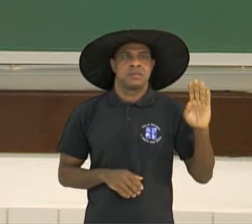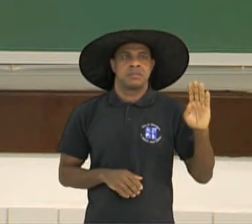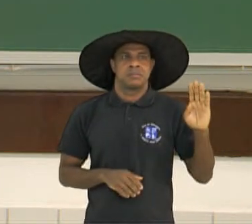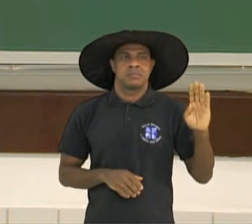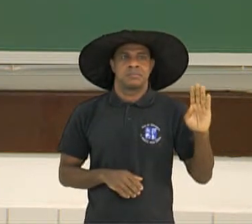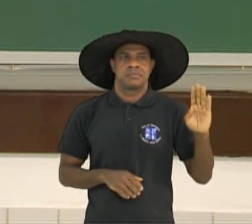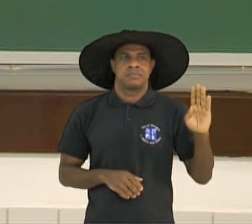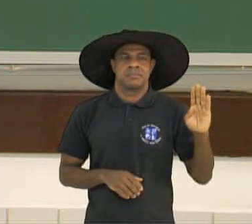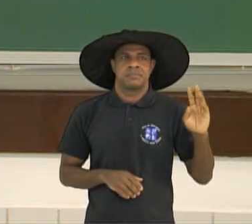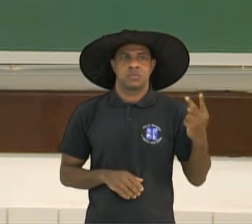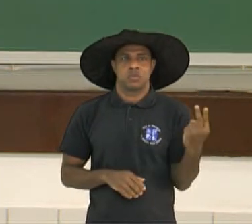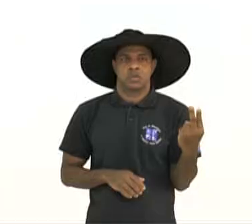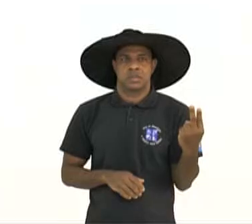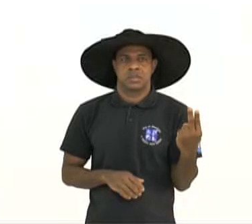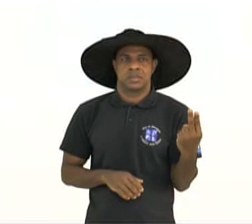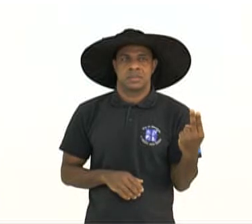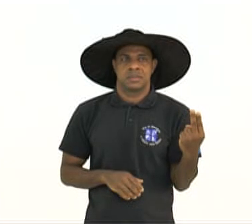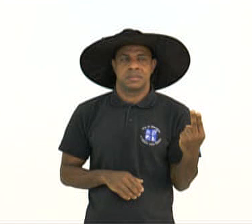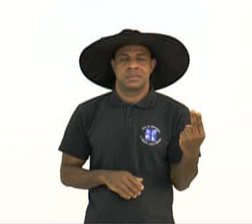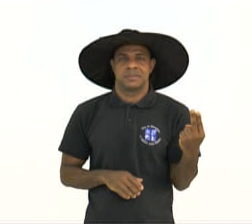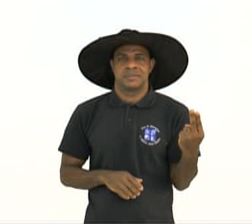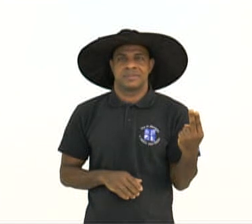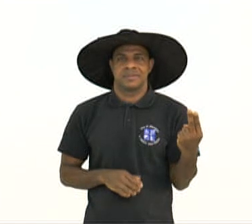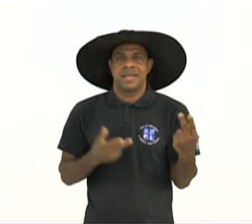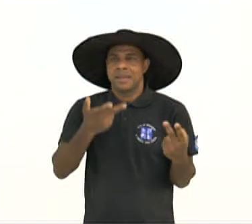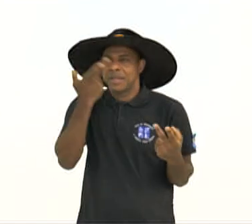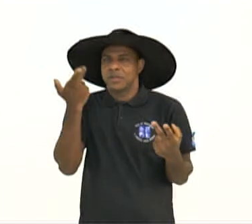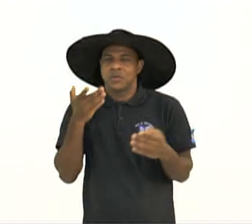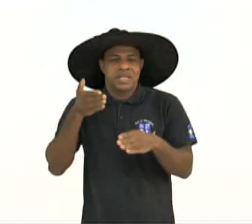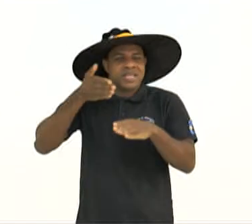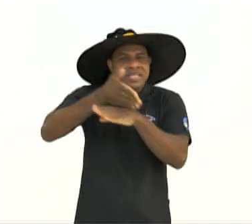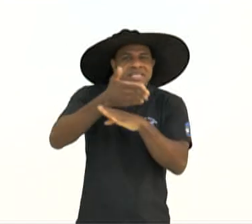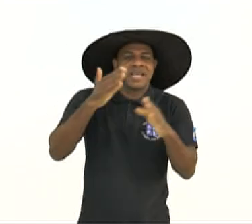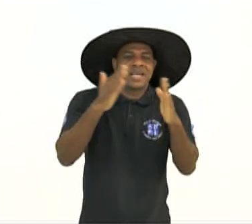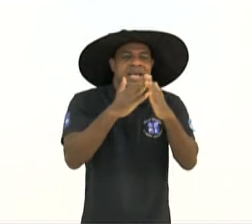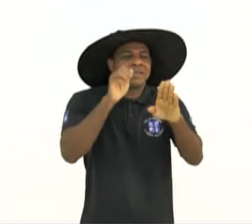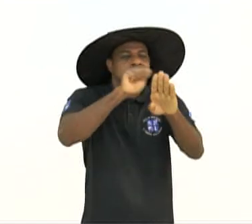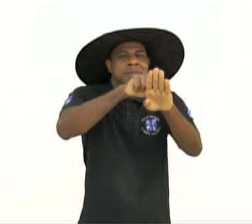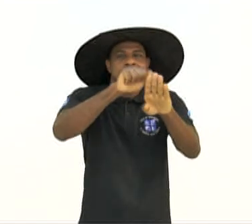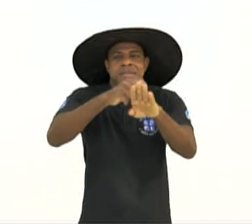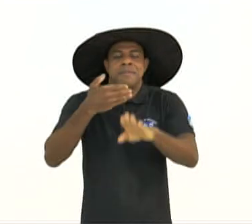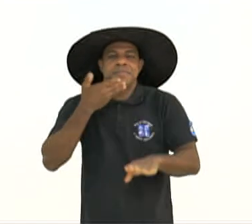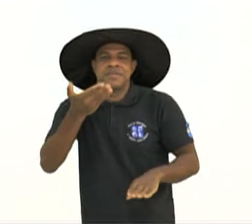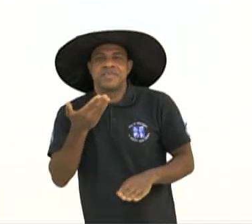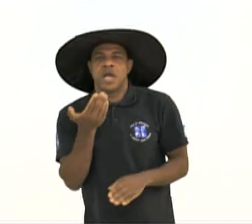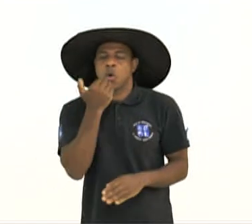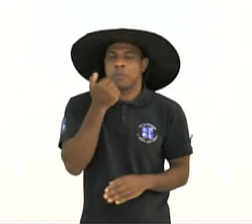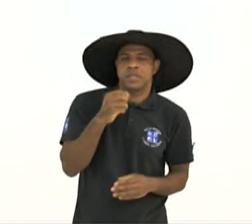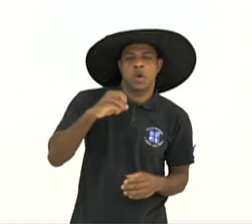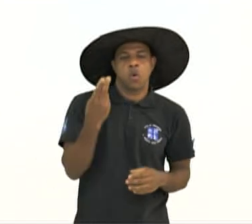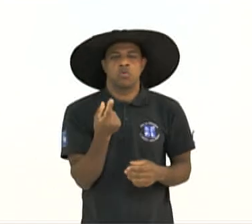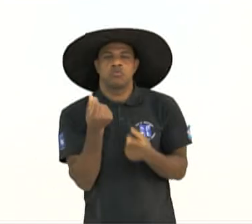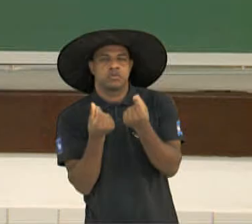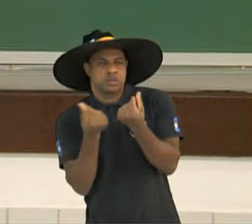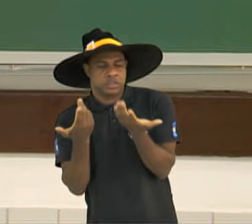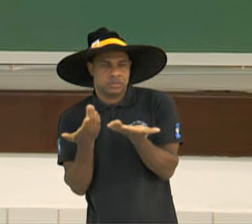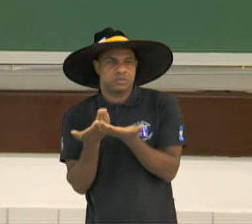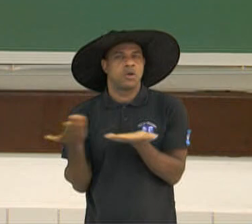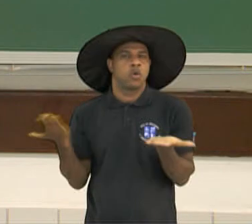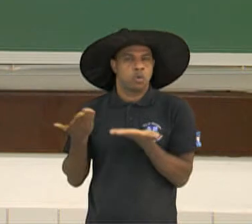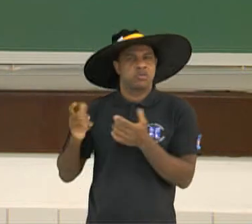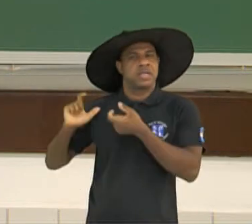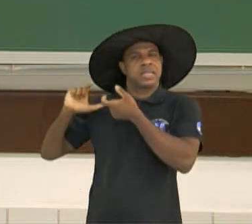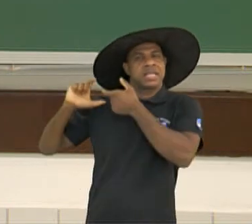pedir por food or money, comida ou dinheiro. Hoje nós sabemos que a tradição basicamente